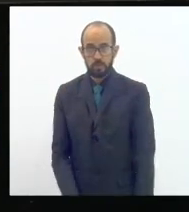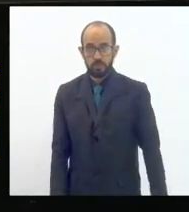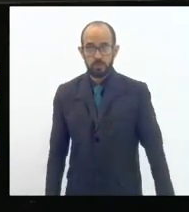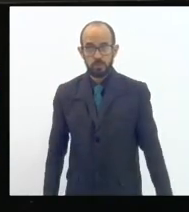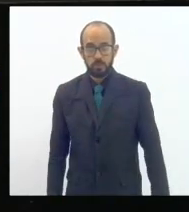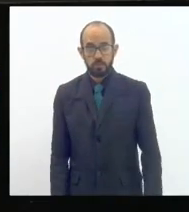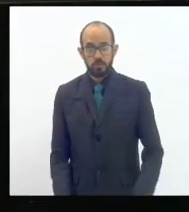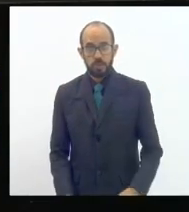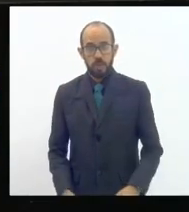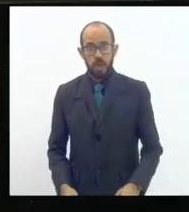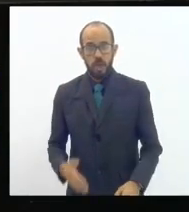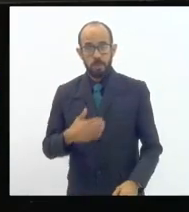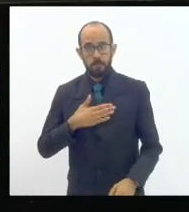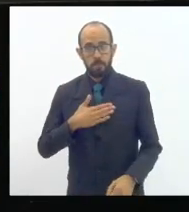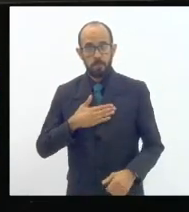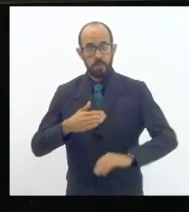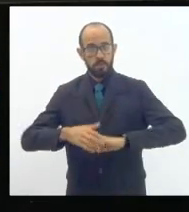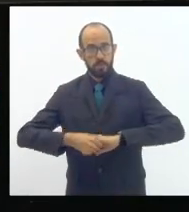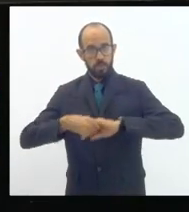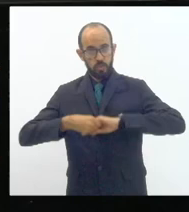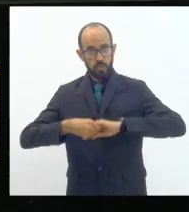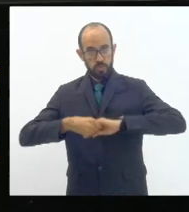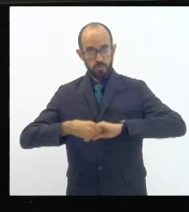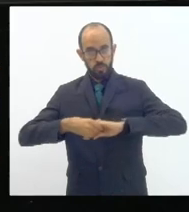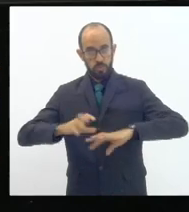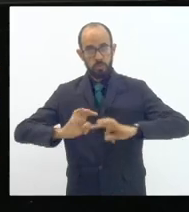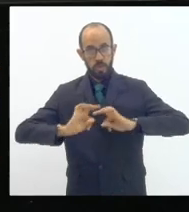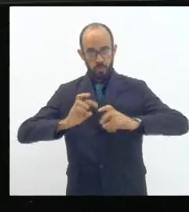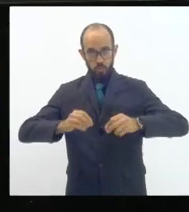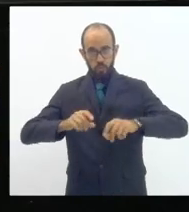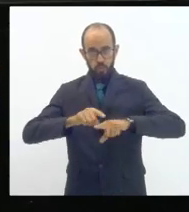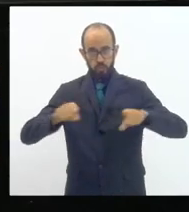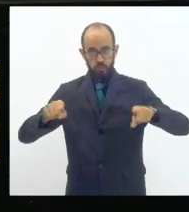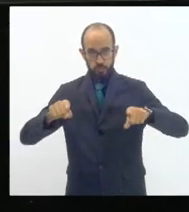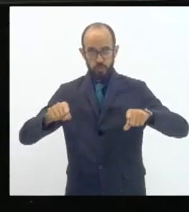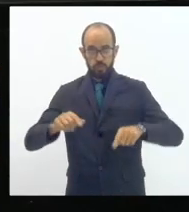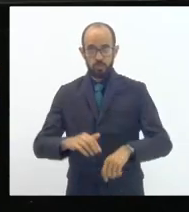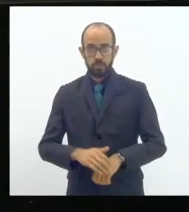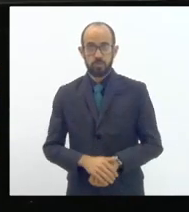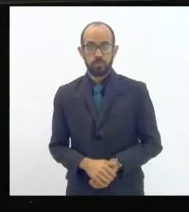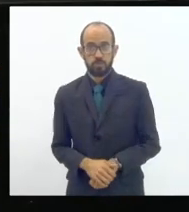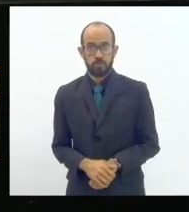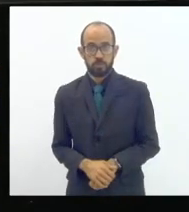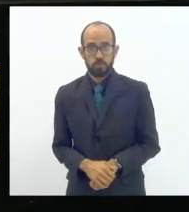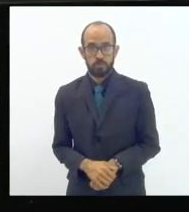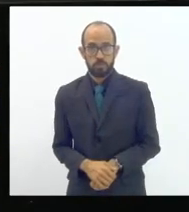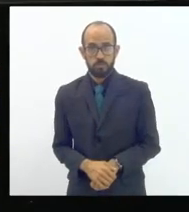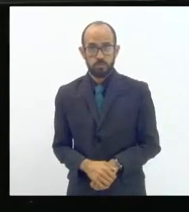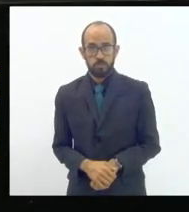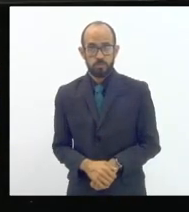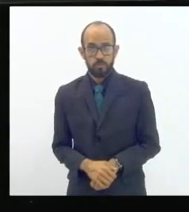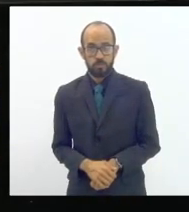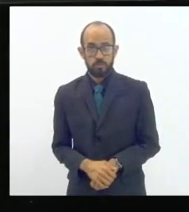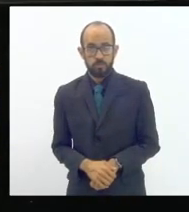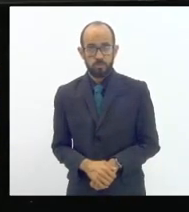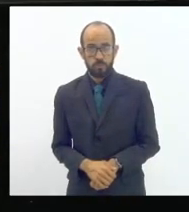minha saudação aqui é para todas e para todos, e pode ficar